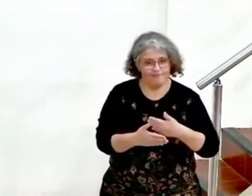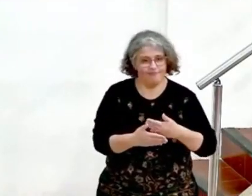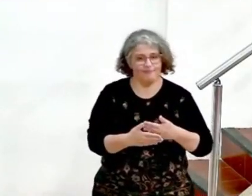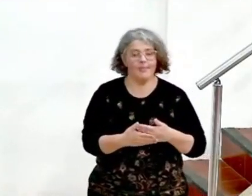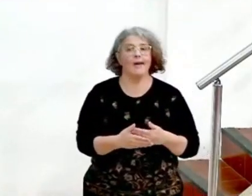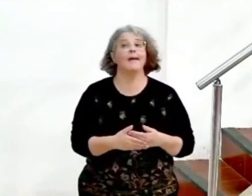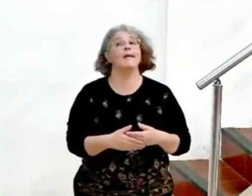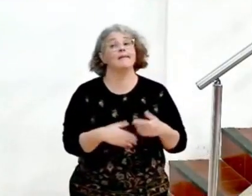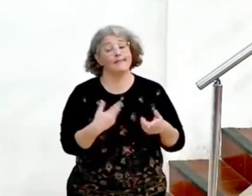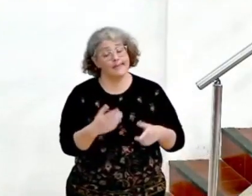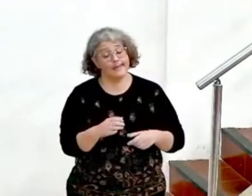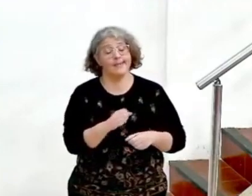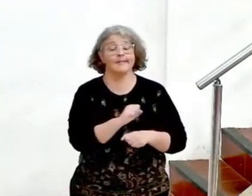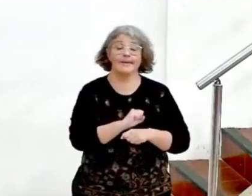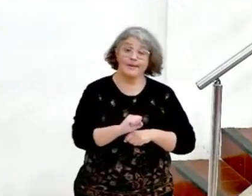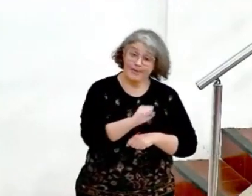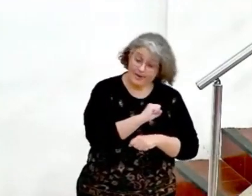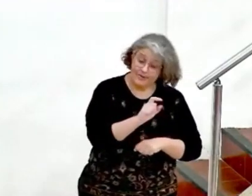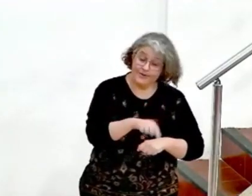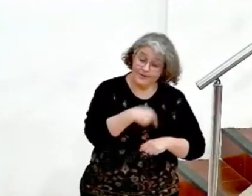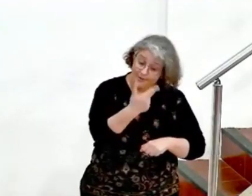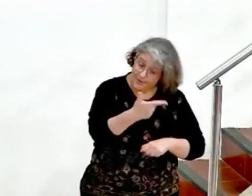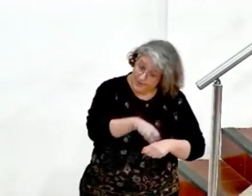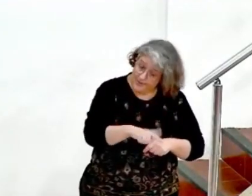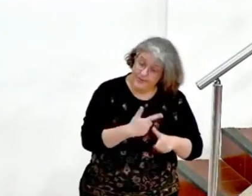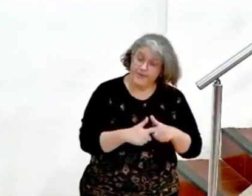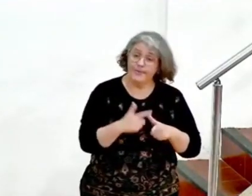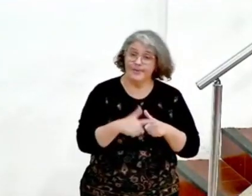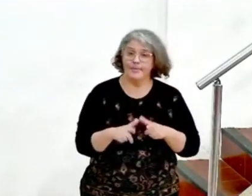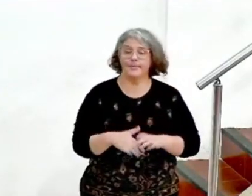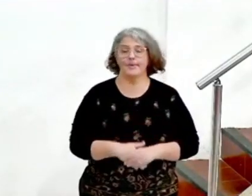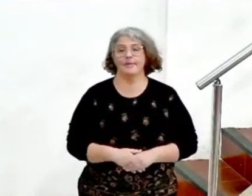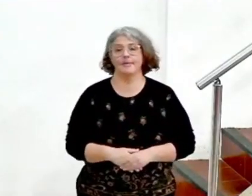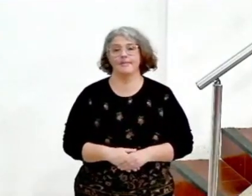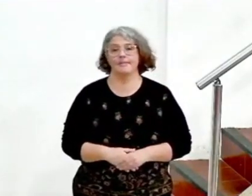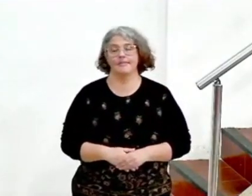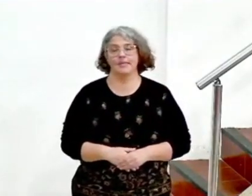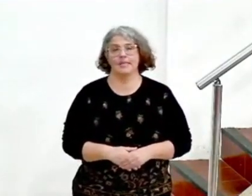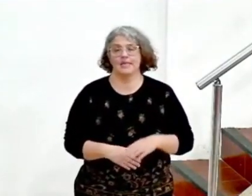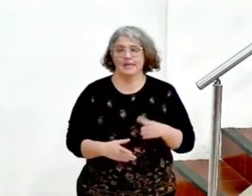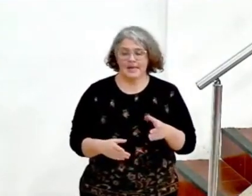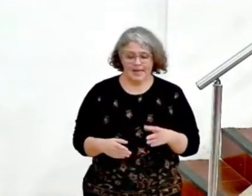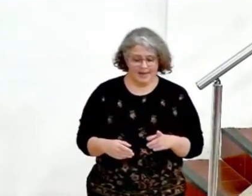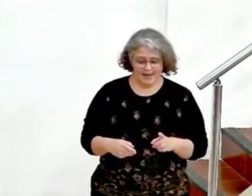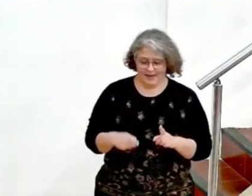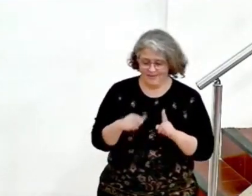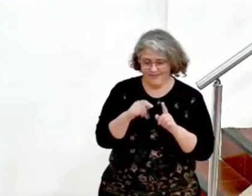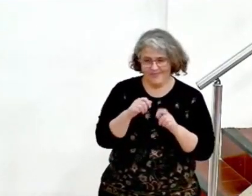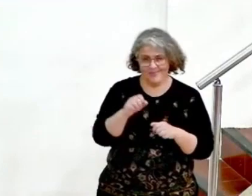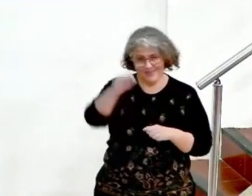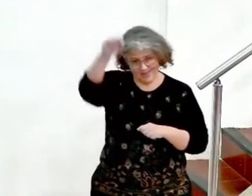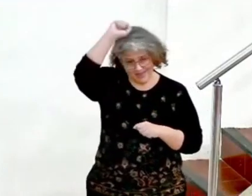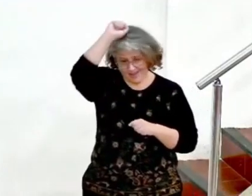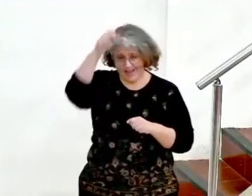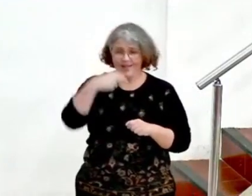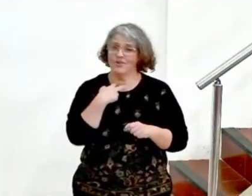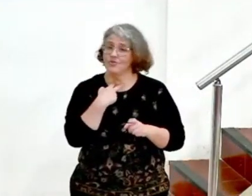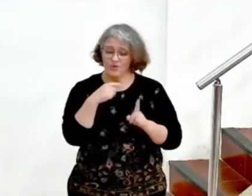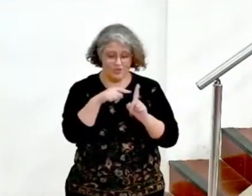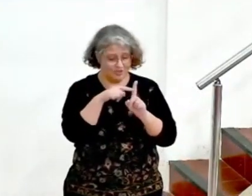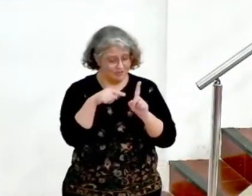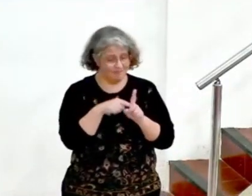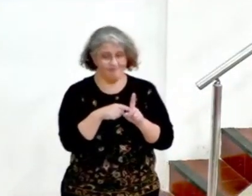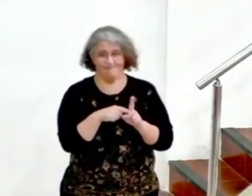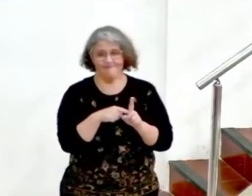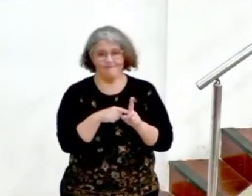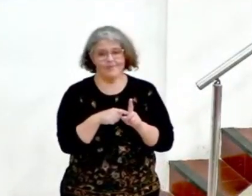problema. Sarai vai chegar para Abraão: olha, não tenho como te dar filhos. Então vamos resolver essa solução, vamos